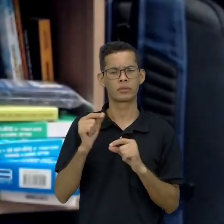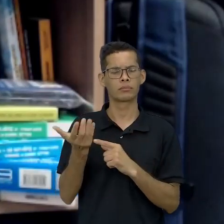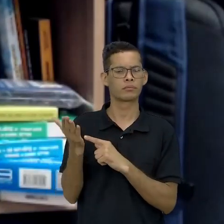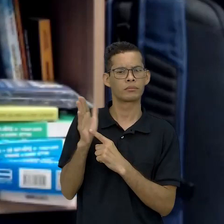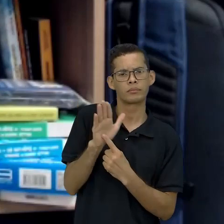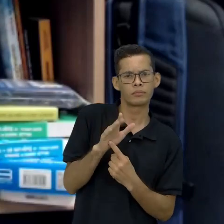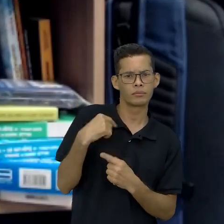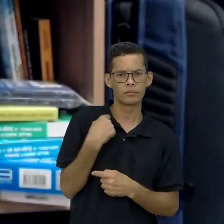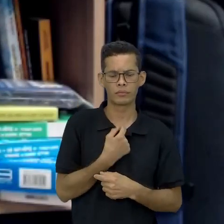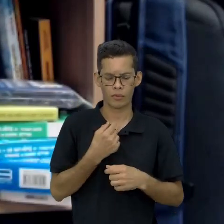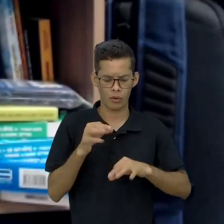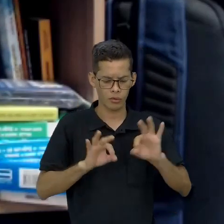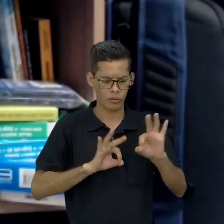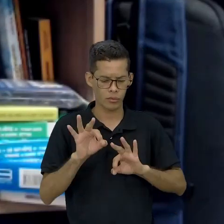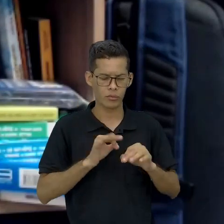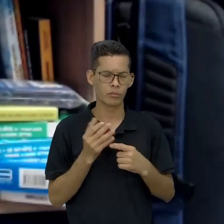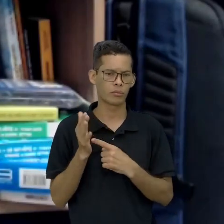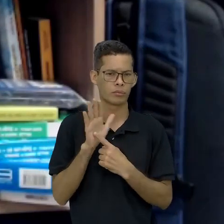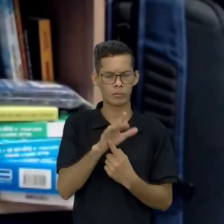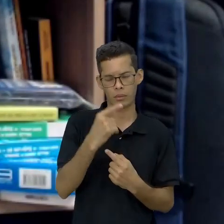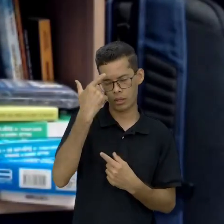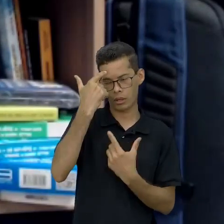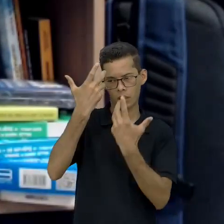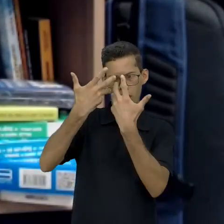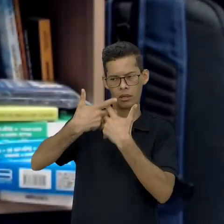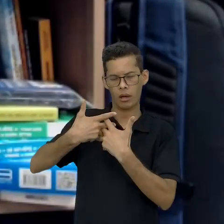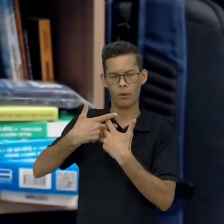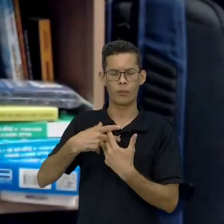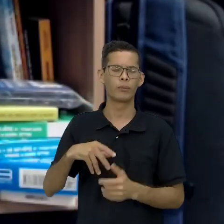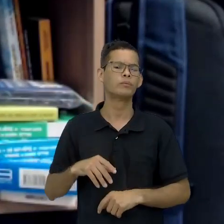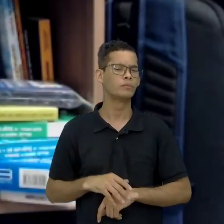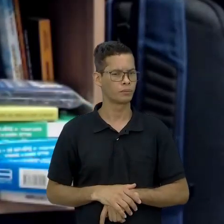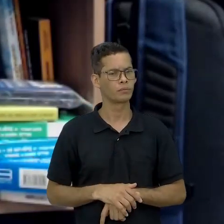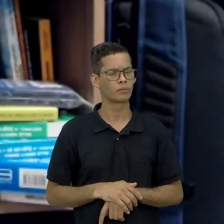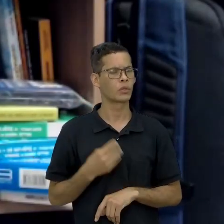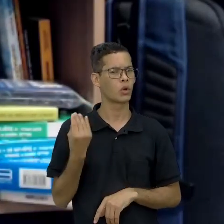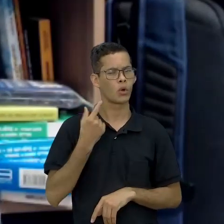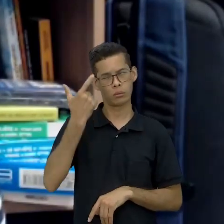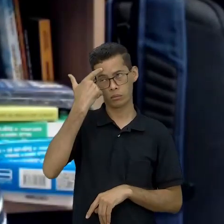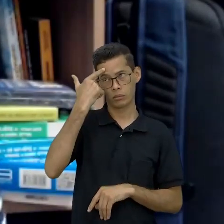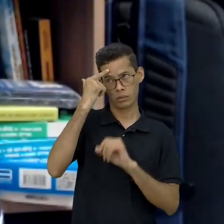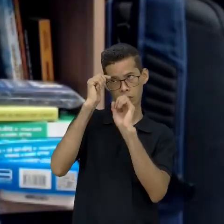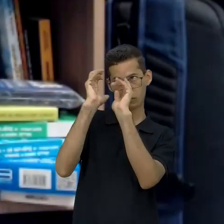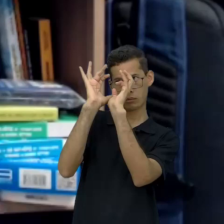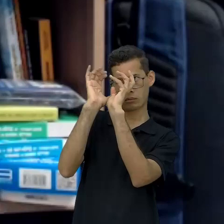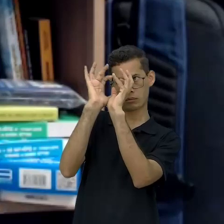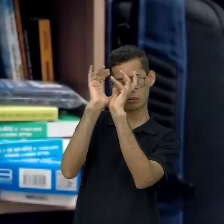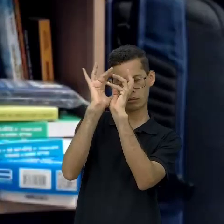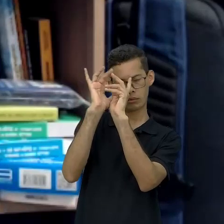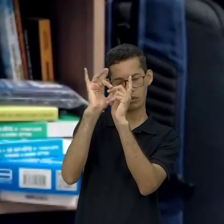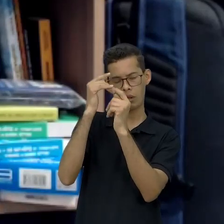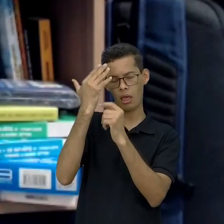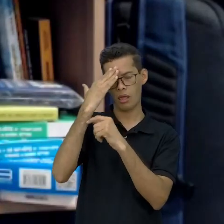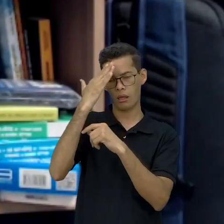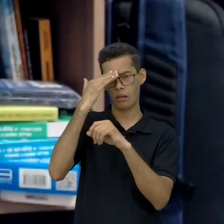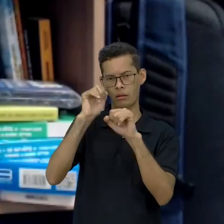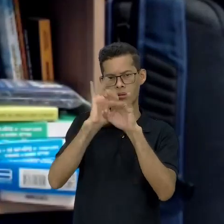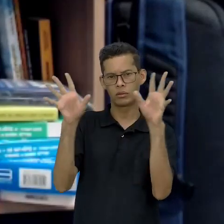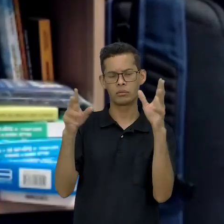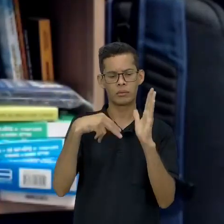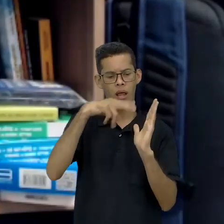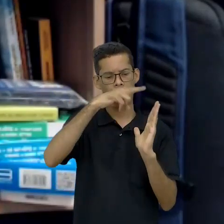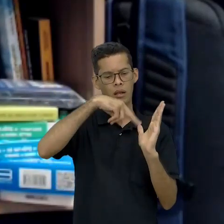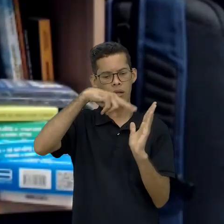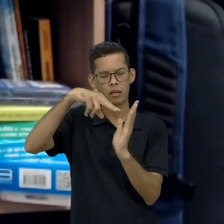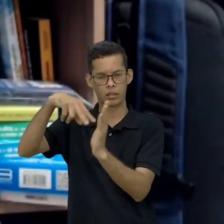nossos processos mentais. Então, como que, né, o nosso cérebro entende esse processo todo de leitura